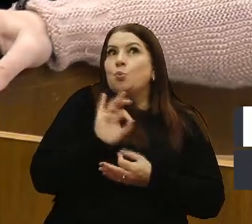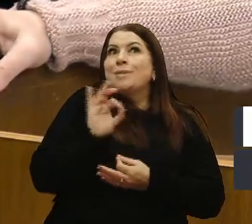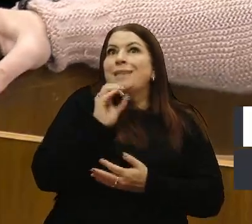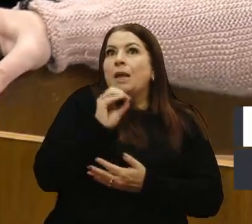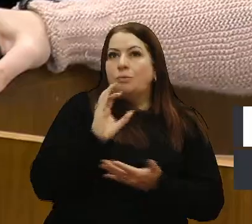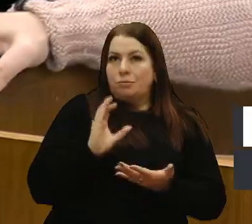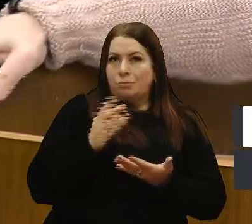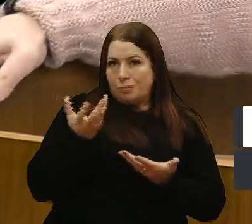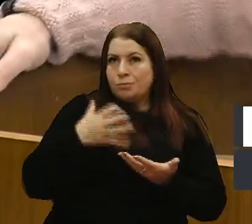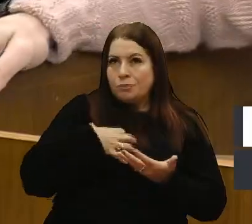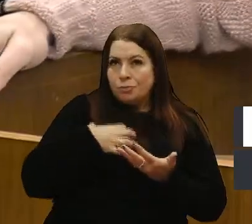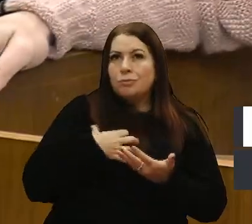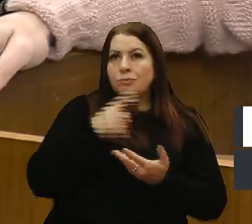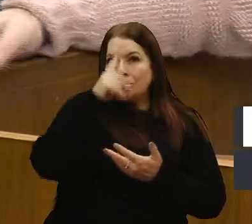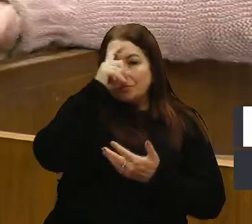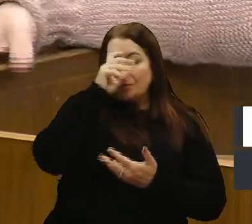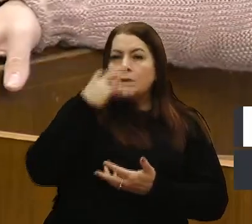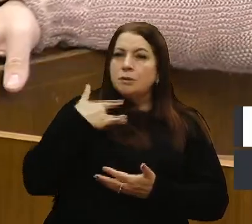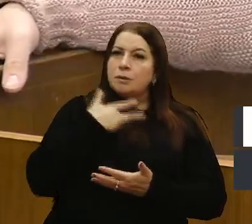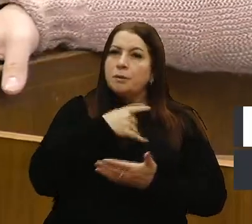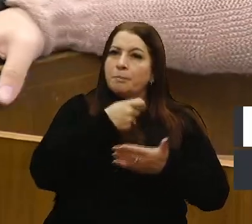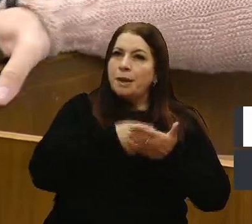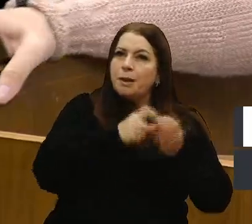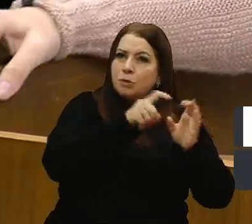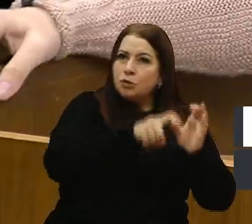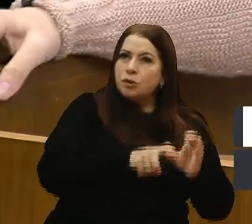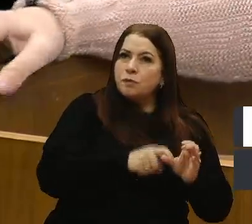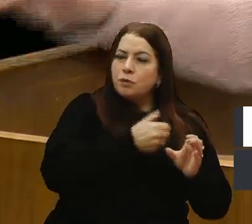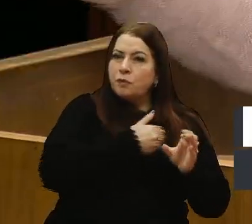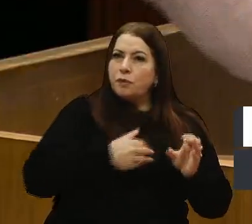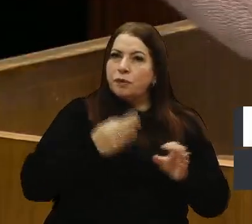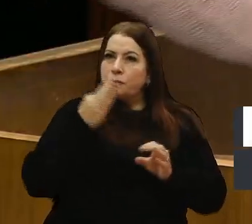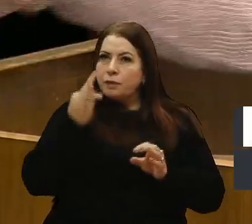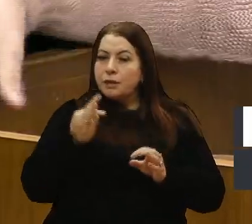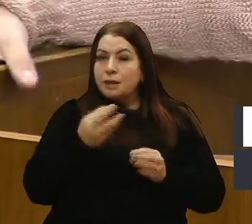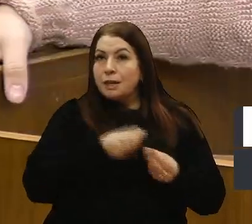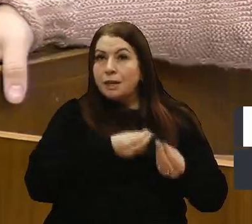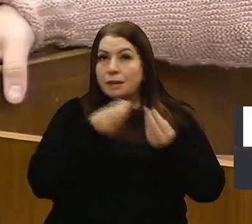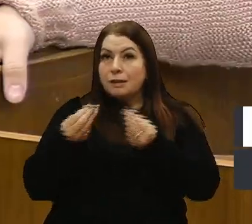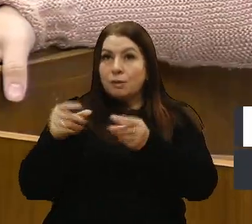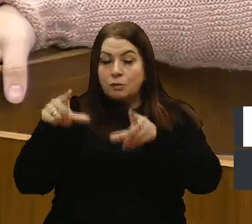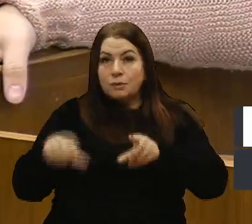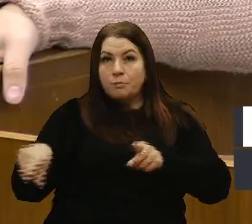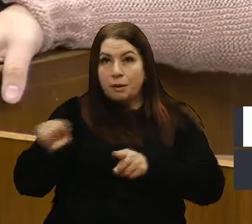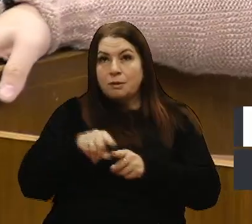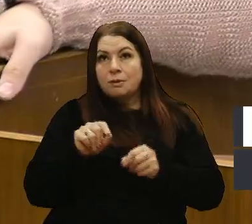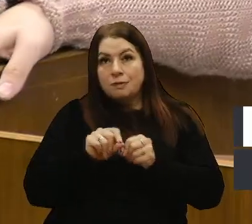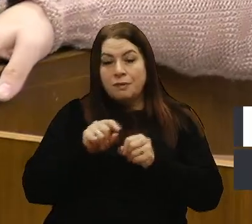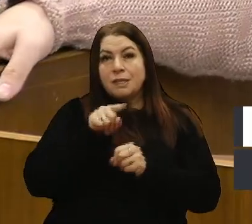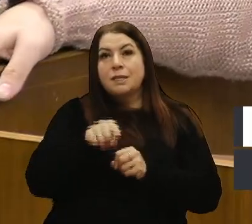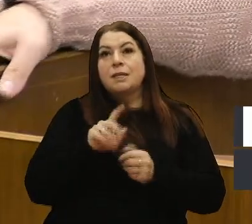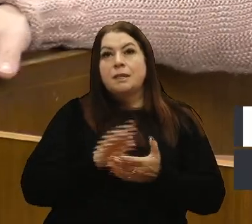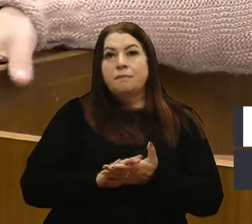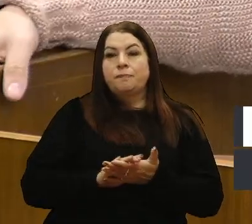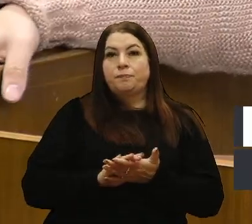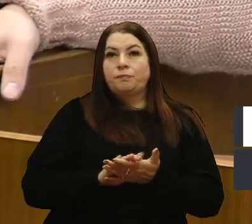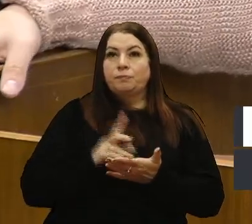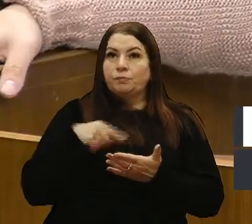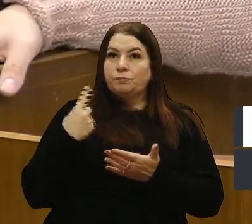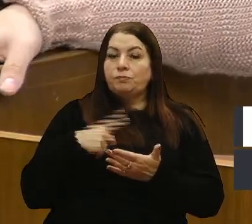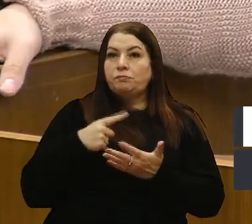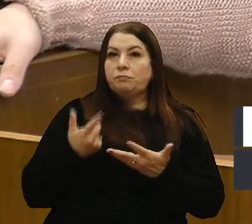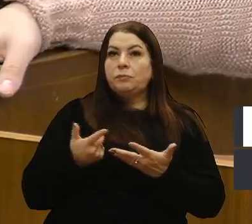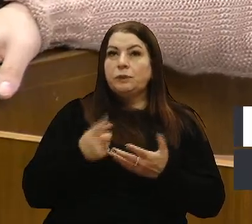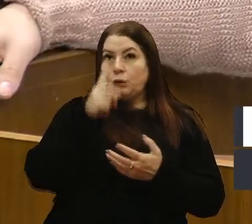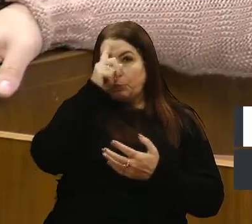uma forma do Hospital Saúde pagar as suas dívidas com o governo federal é, sim, ceder o espaço e fazer com que ali, né, nós tenhamos daqui a